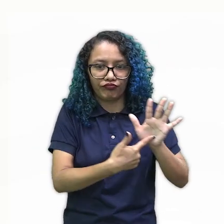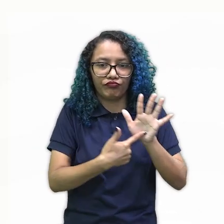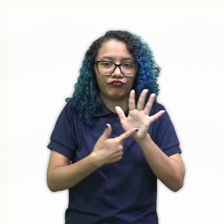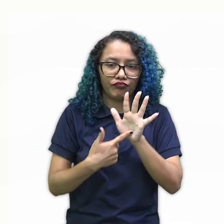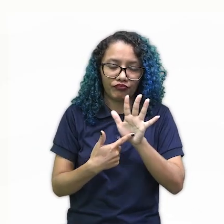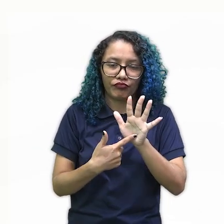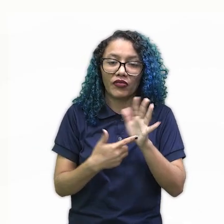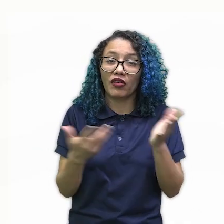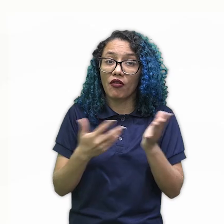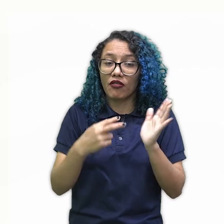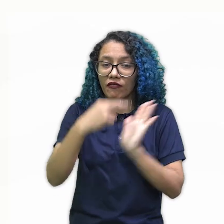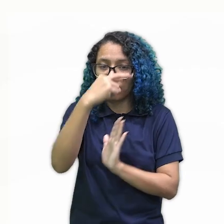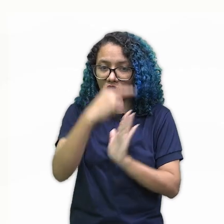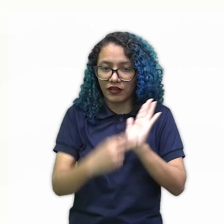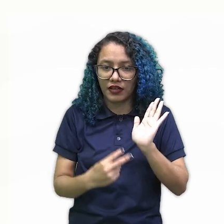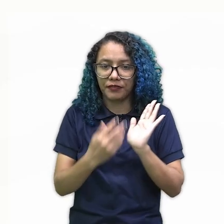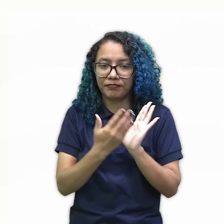shows,